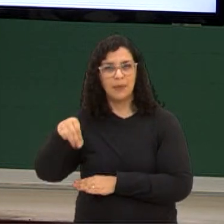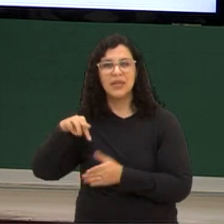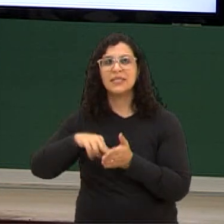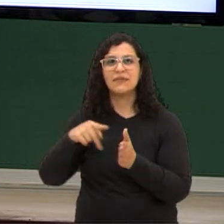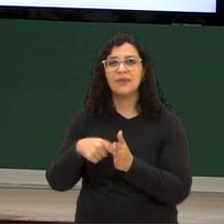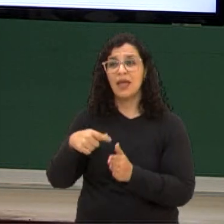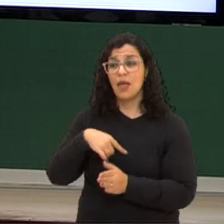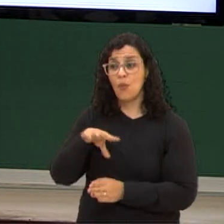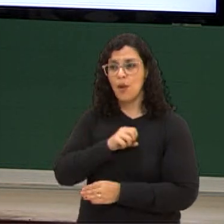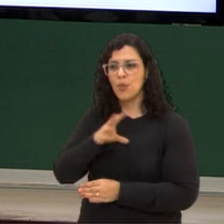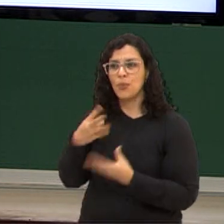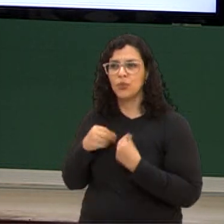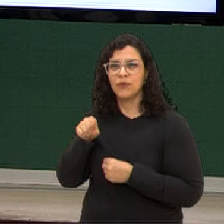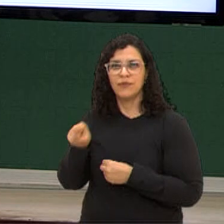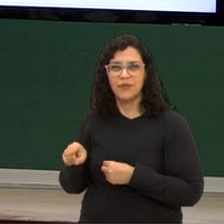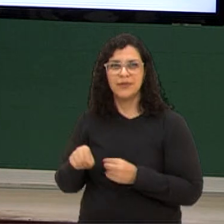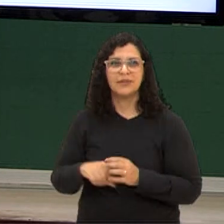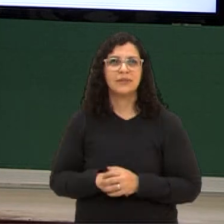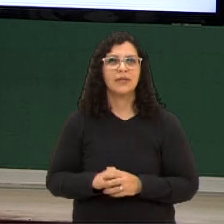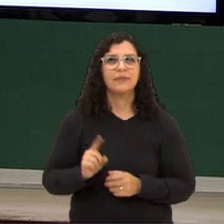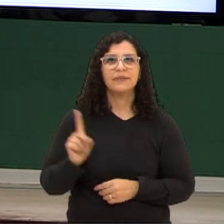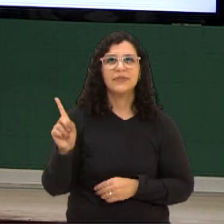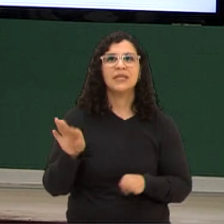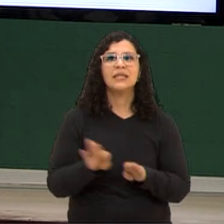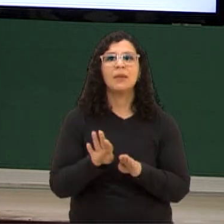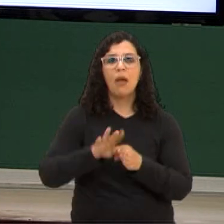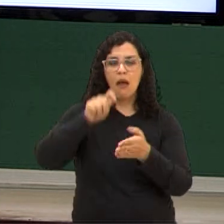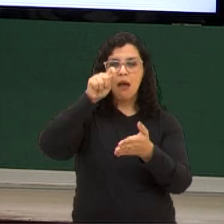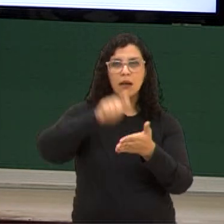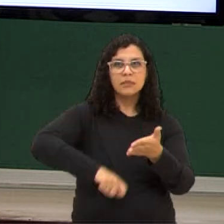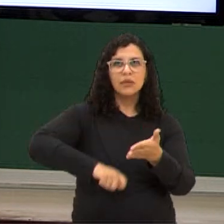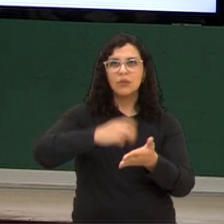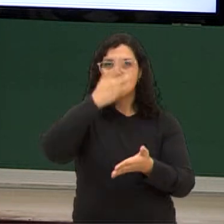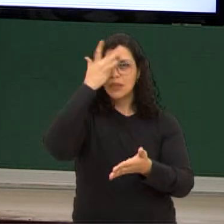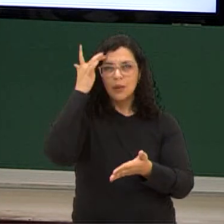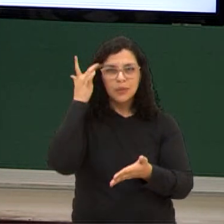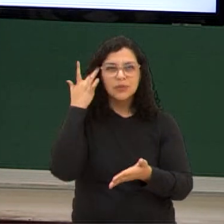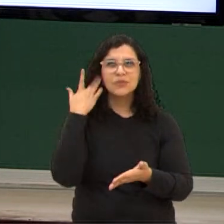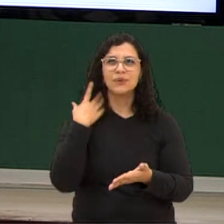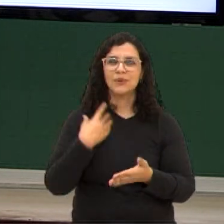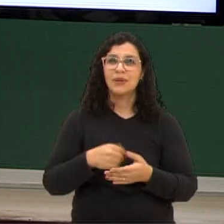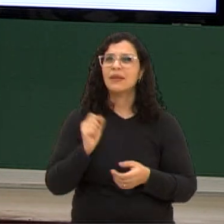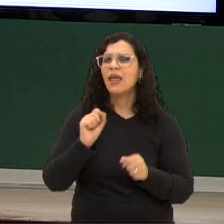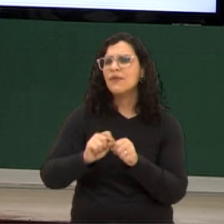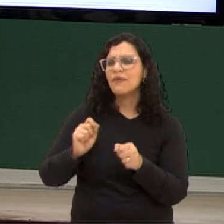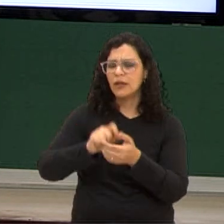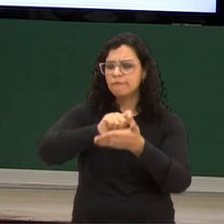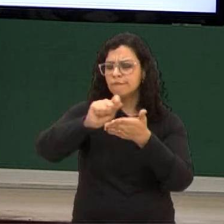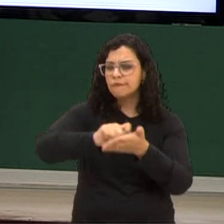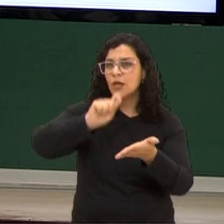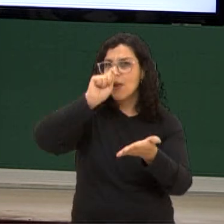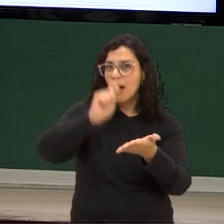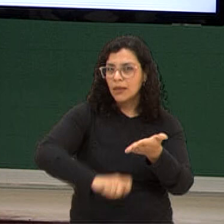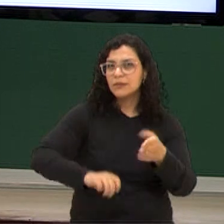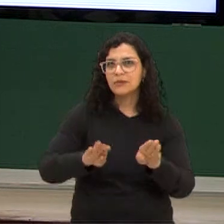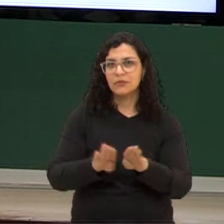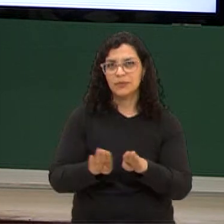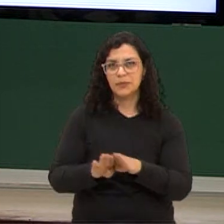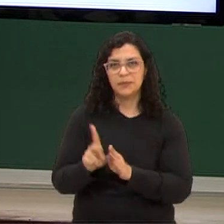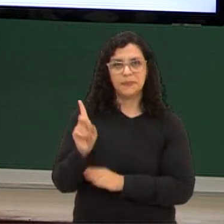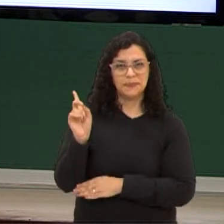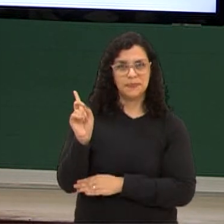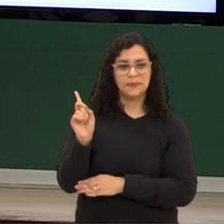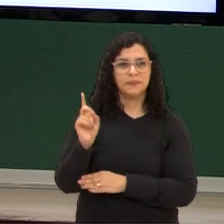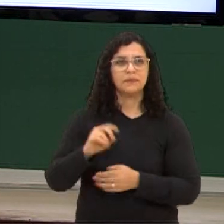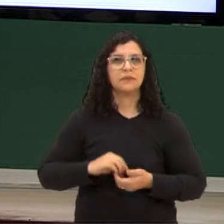muito. E la firma, emissora é a assinatura e o emissor é quem está escrevendo o bilhete, né?